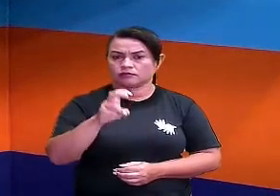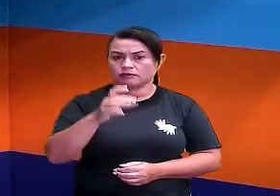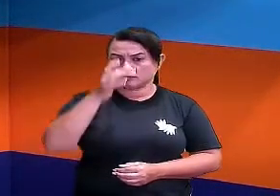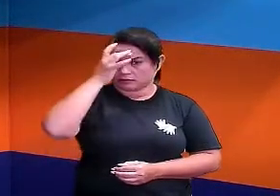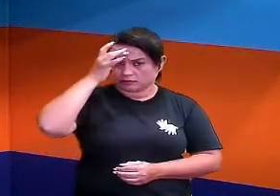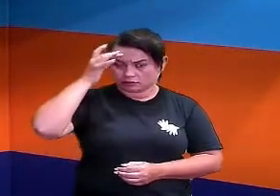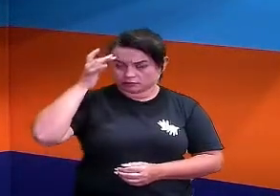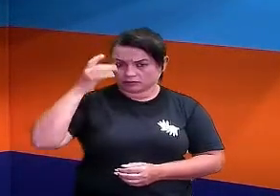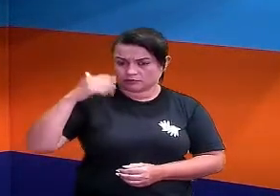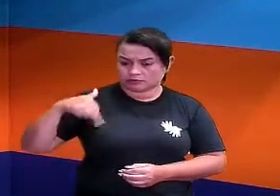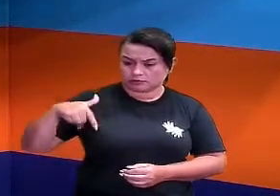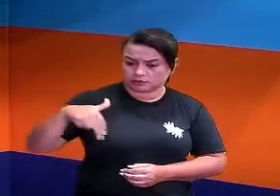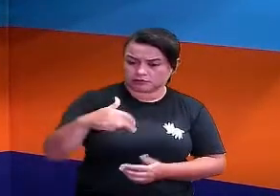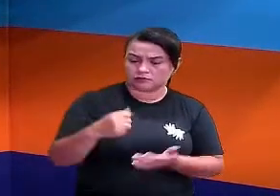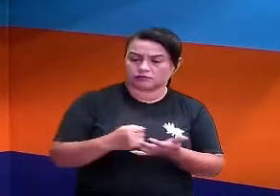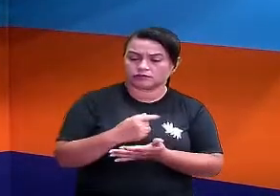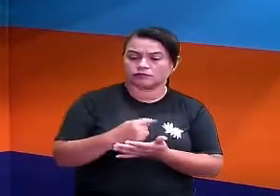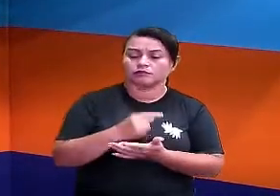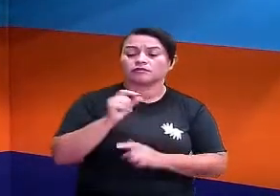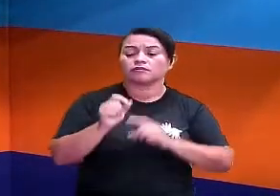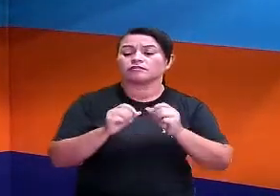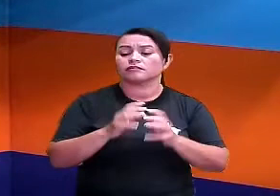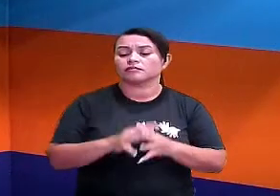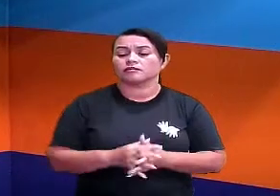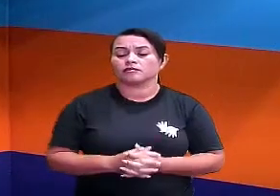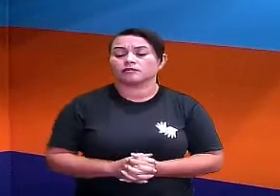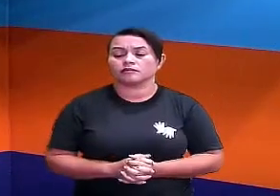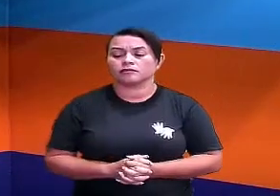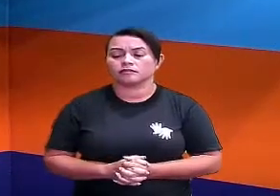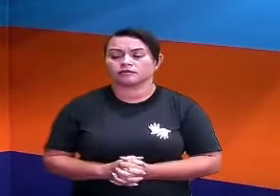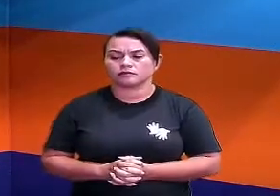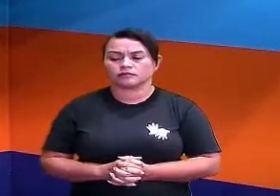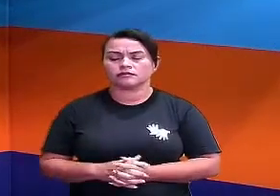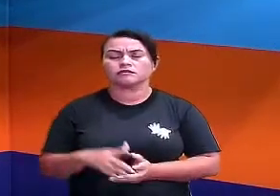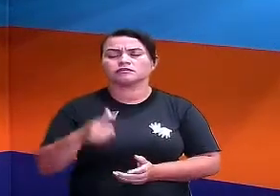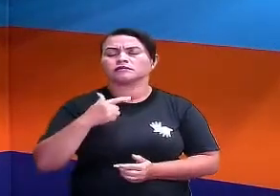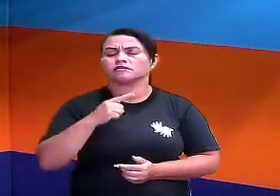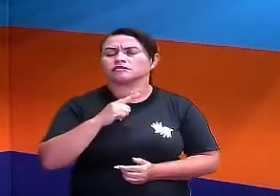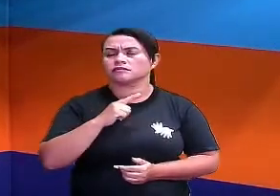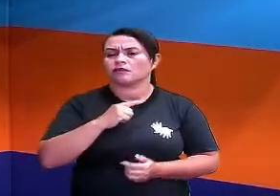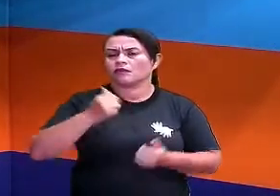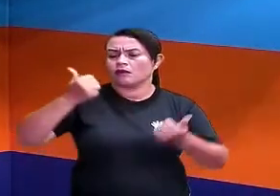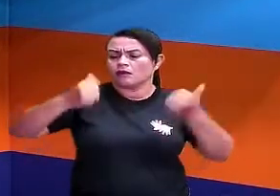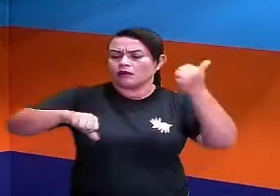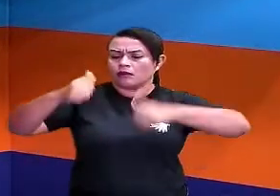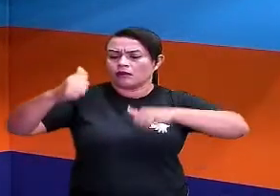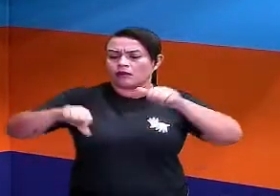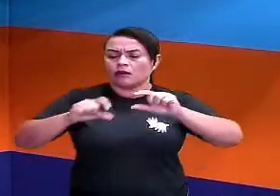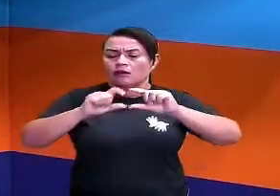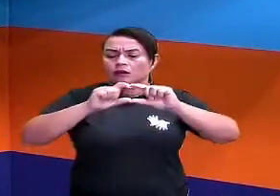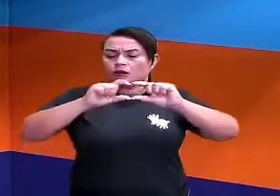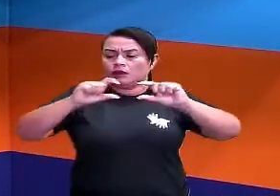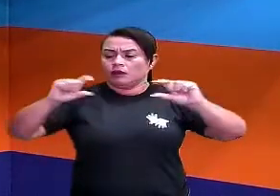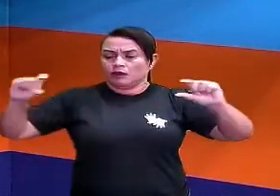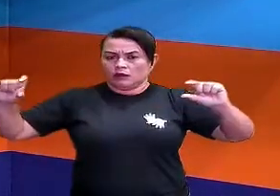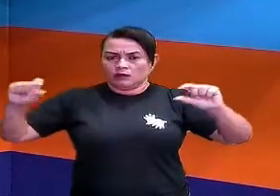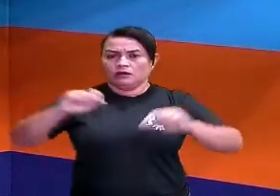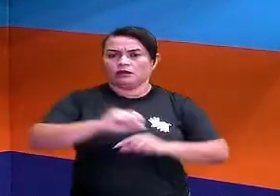né, e na análise deles coloquei em rol, coloquei em